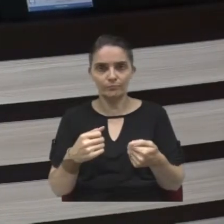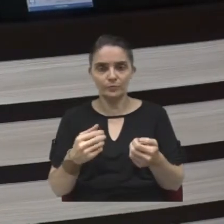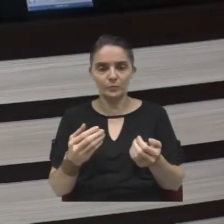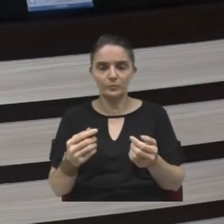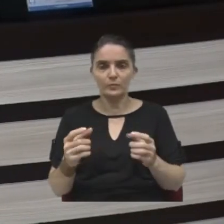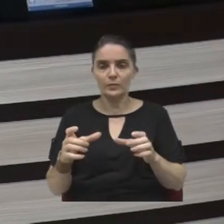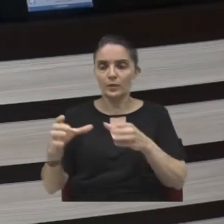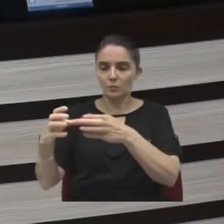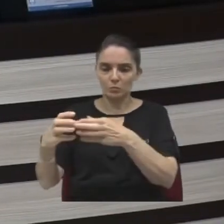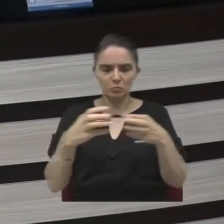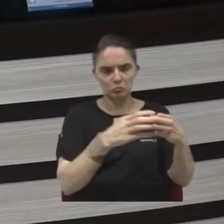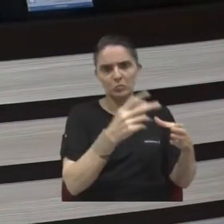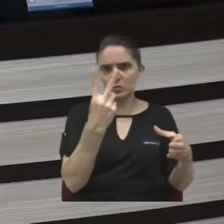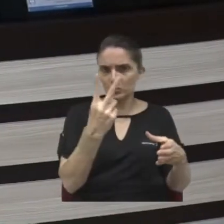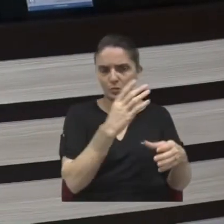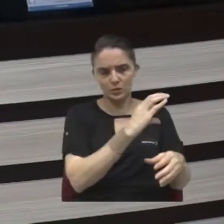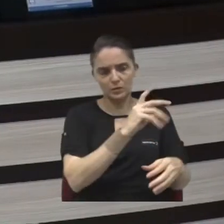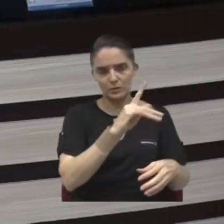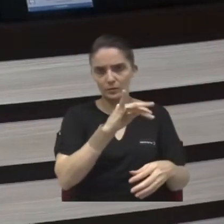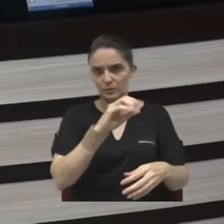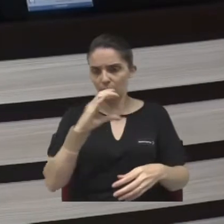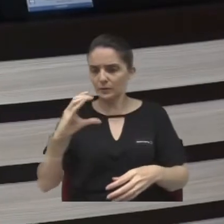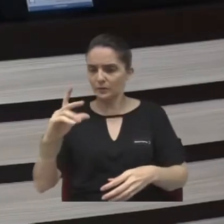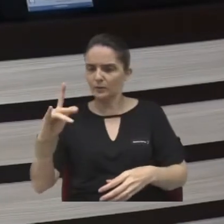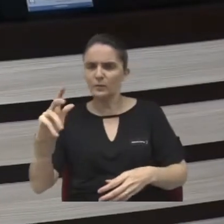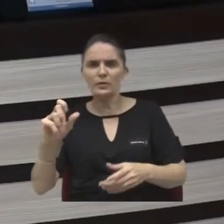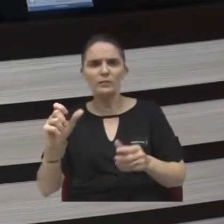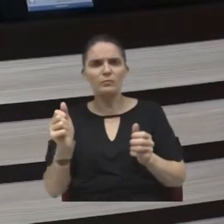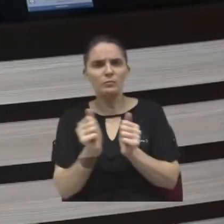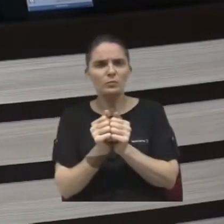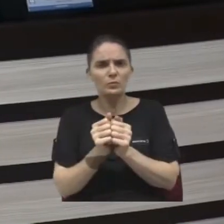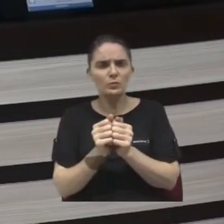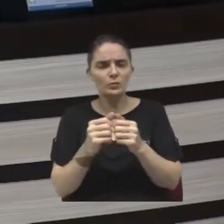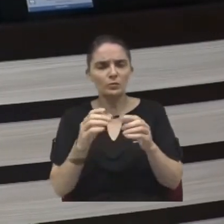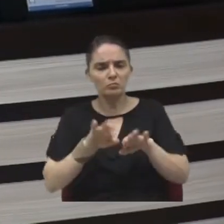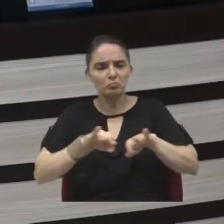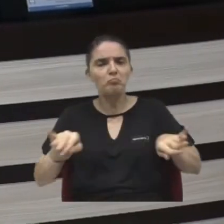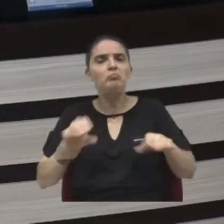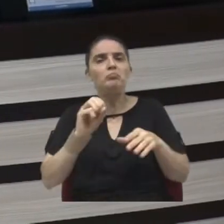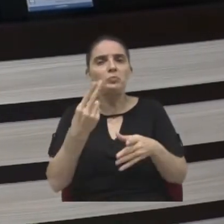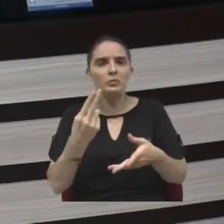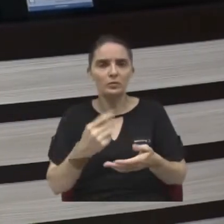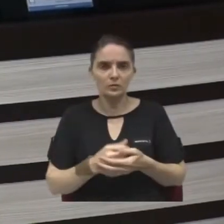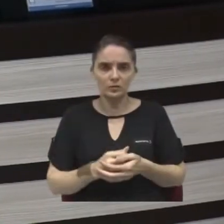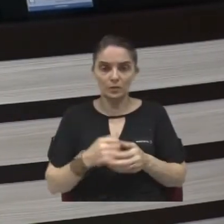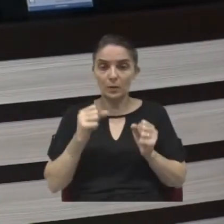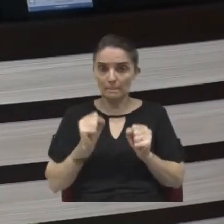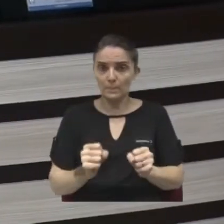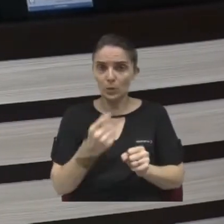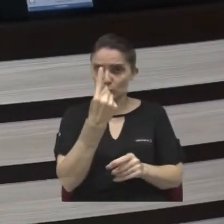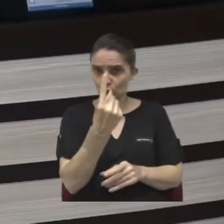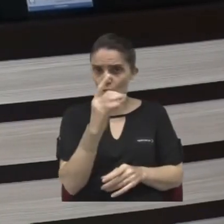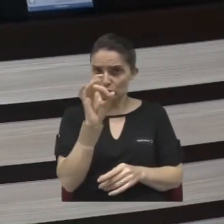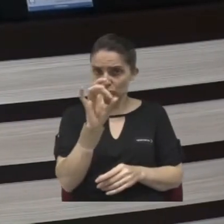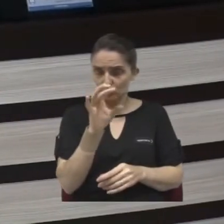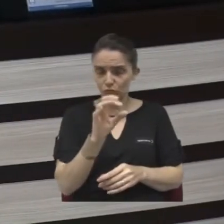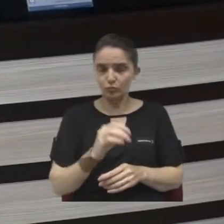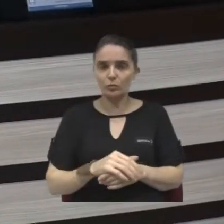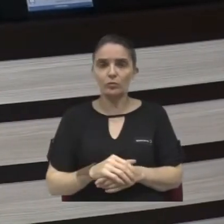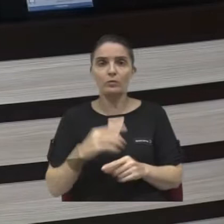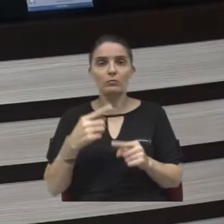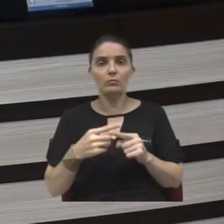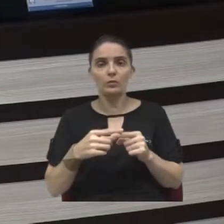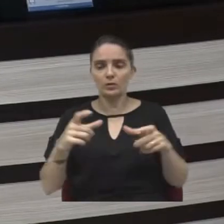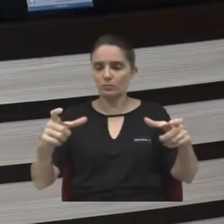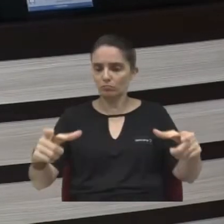CPIs? Quinto, há alguma possibilidade legal de uma só CPI tramitar na casa, considerando que ambas proposituras